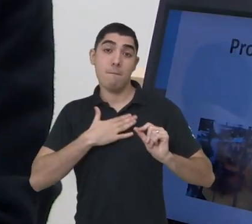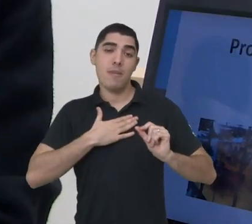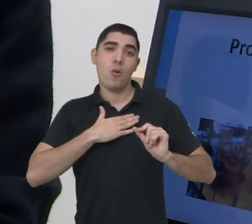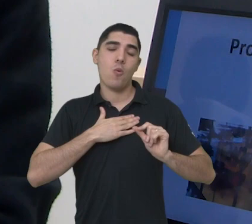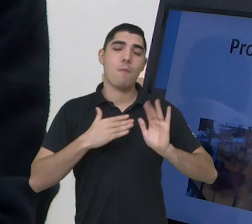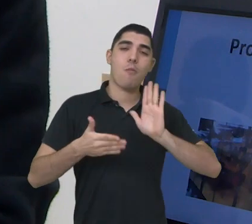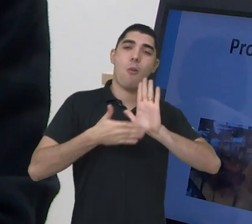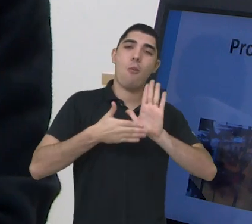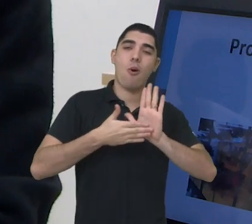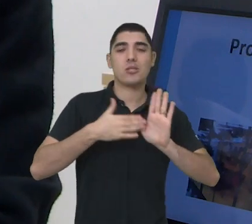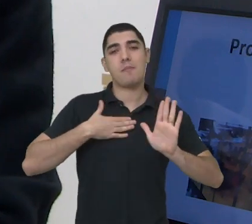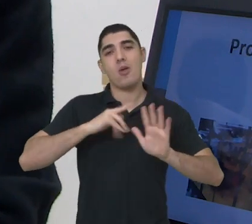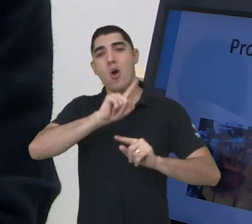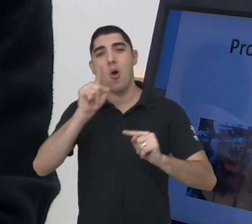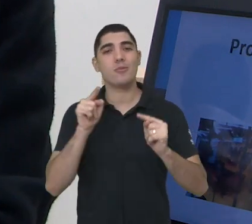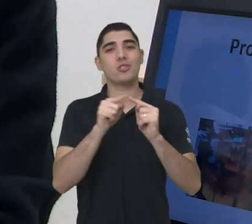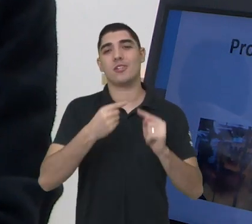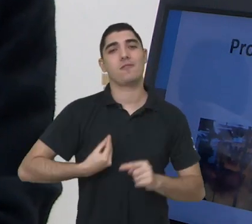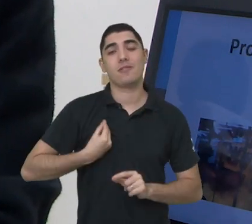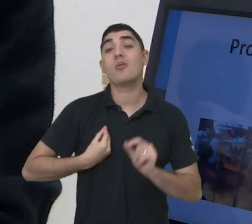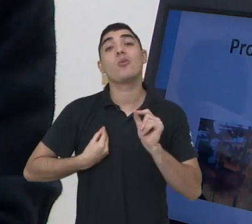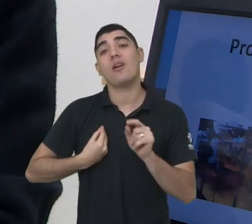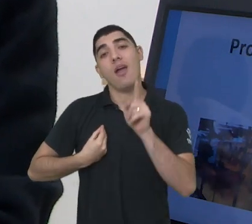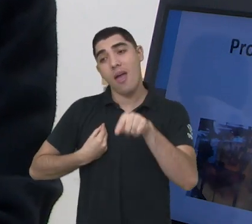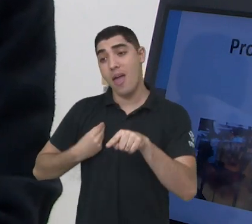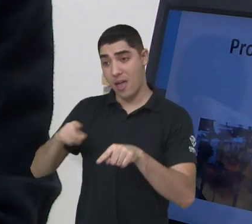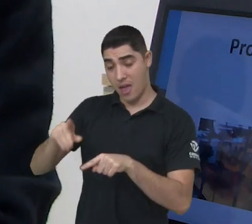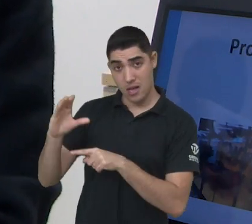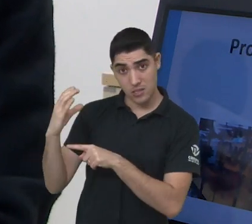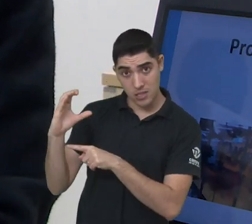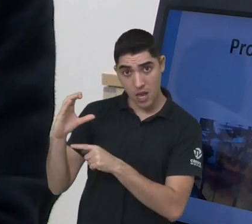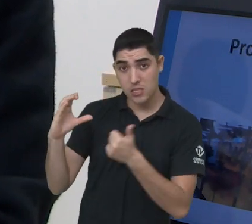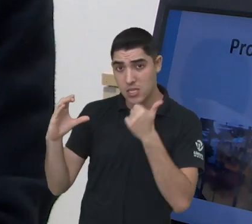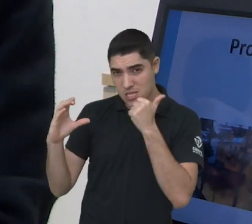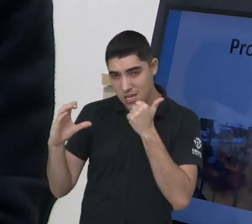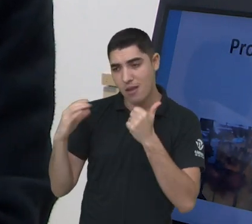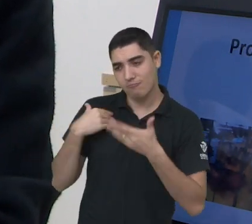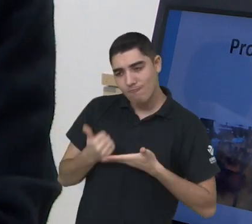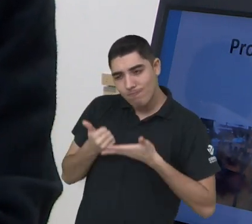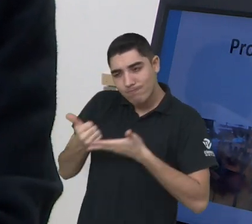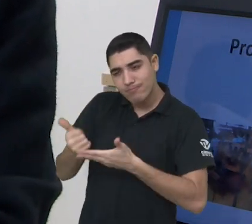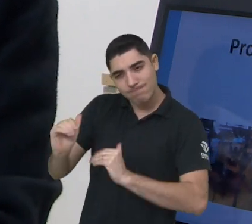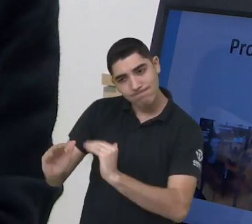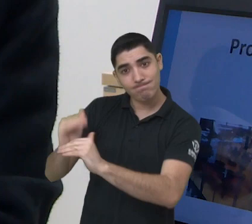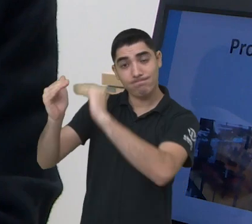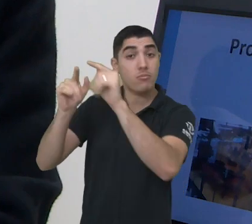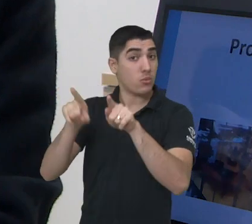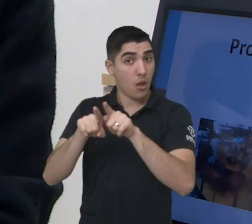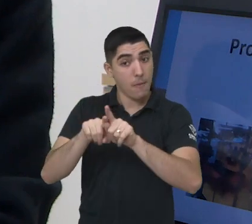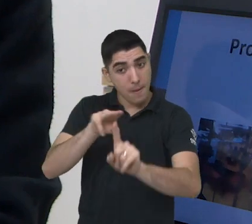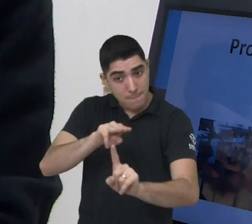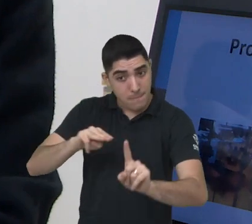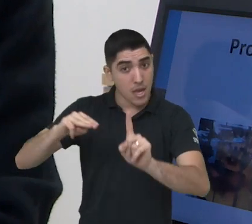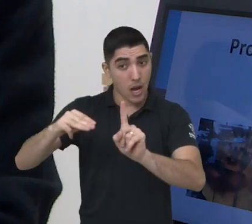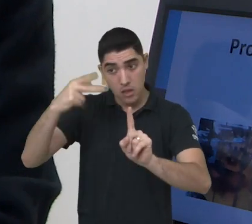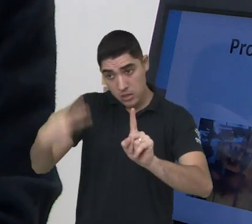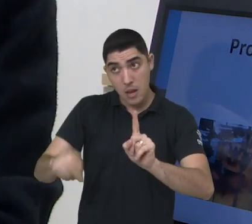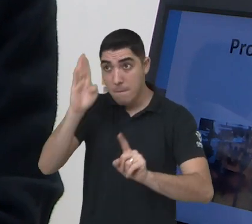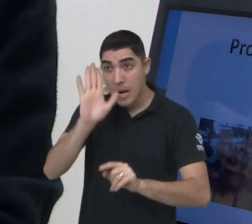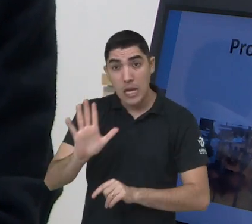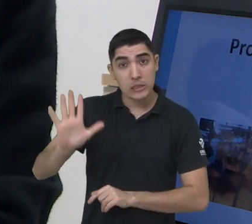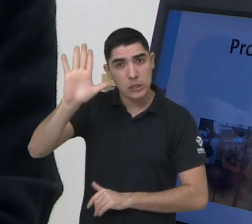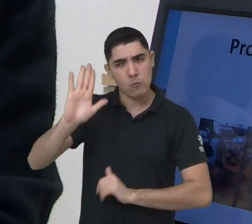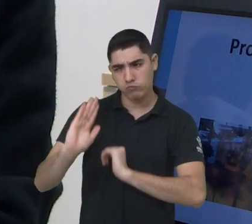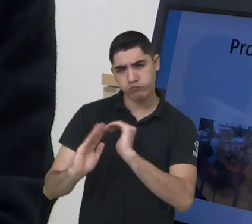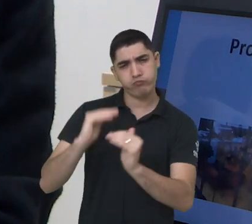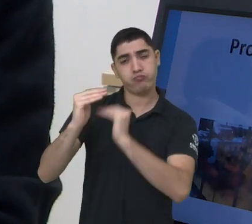do meu propósito de vida, né? De que é contribuir com a ciência e com o mercado a nível